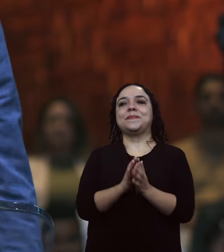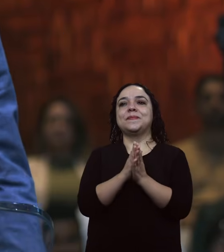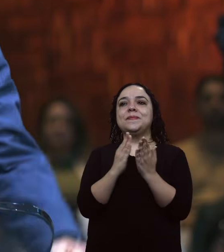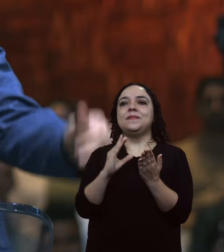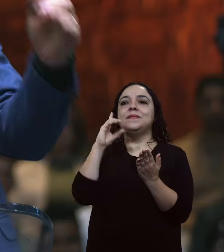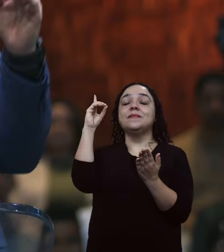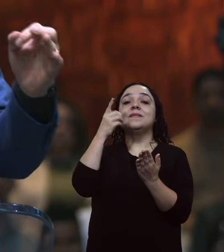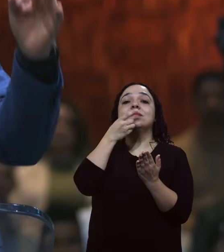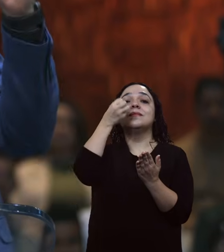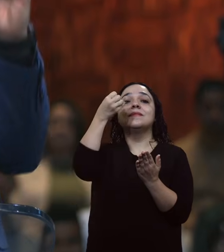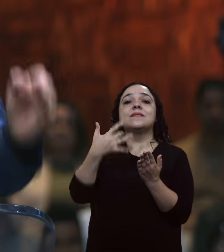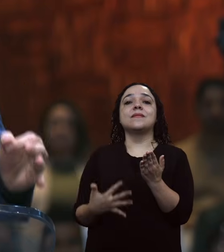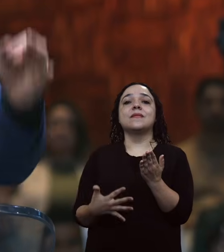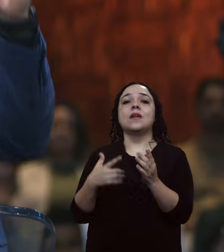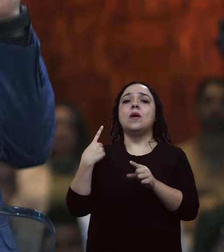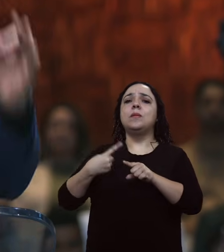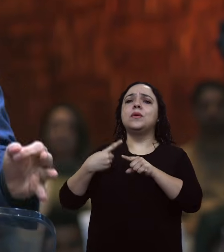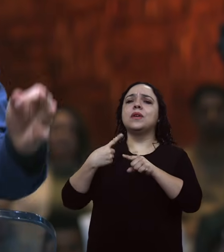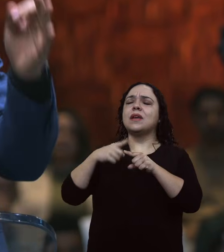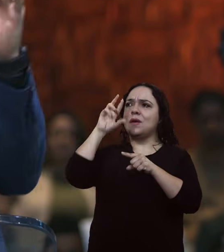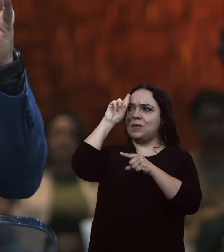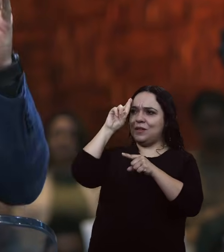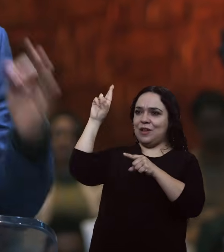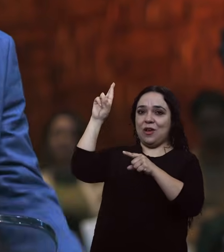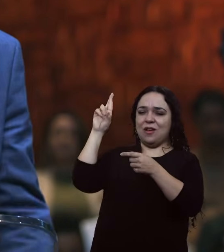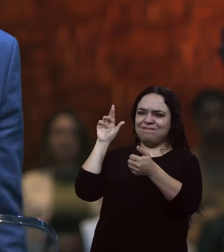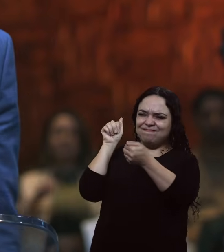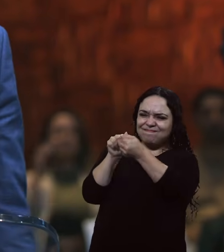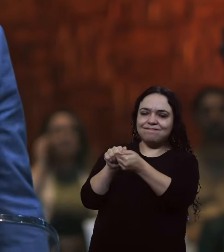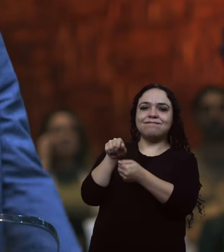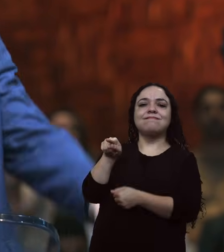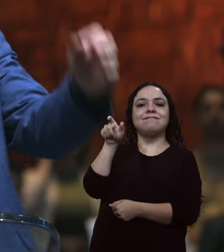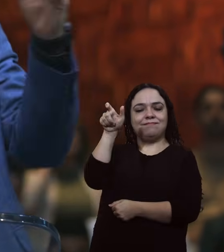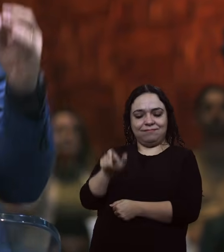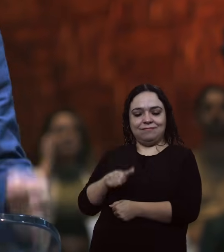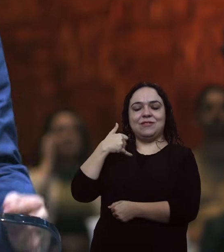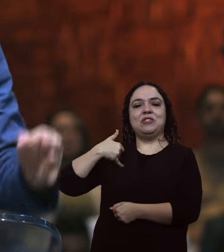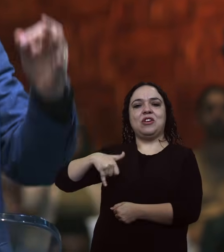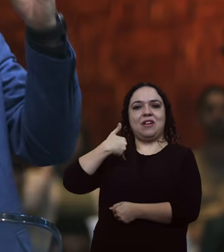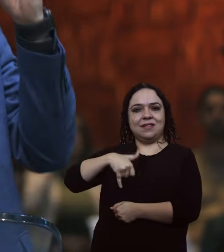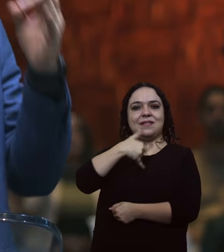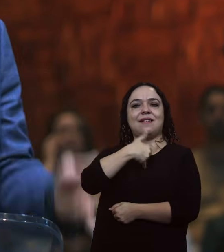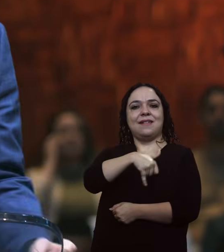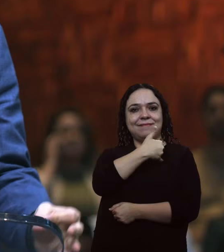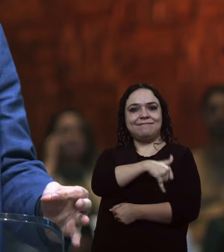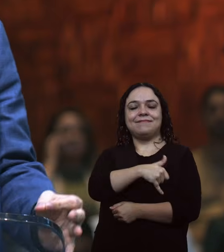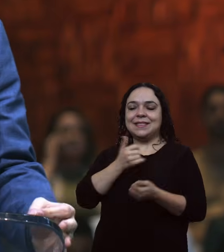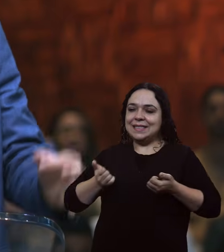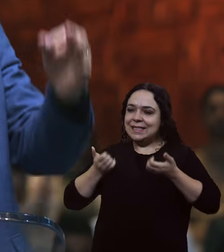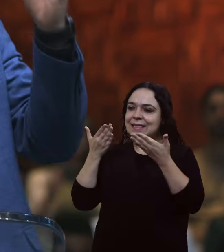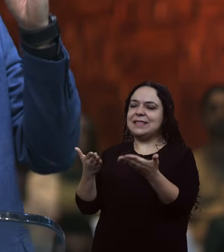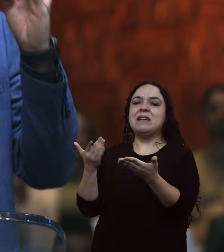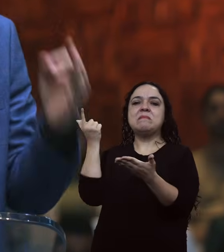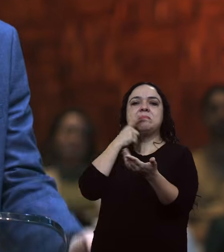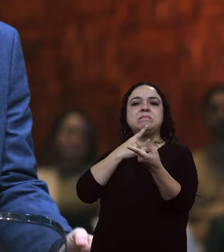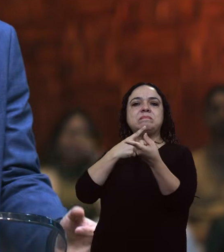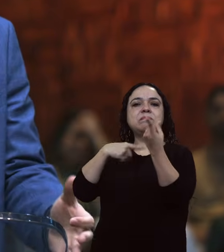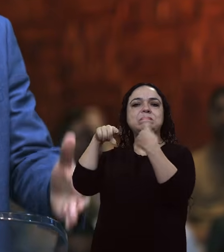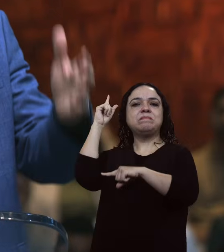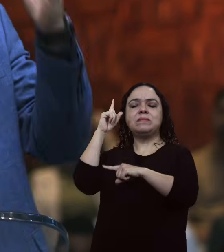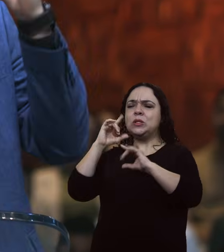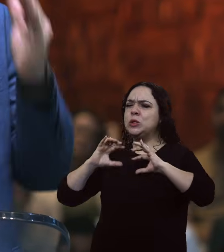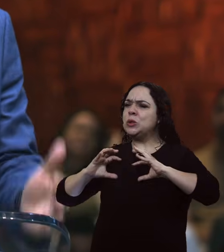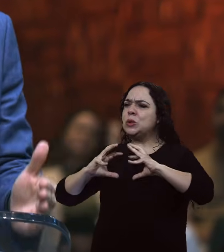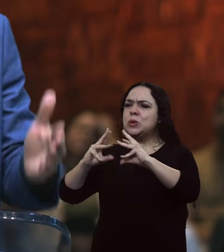Senhor: porque o Senhor estava com José e lhe concedia bom êxito em